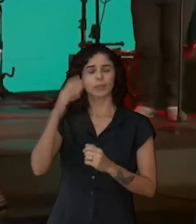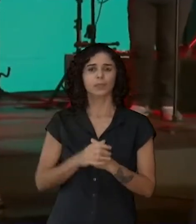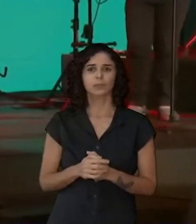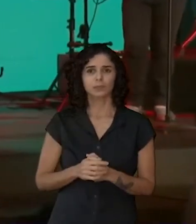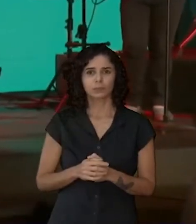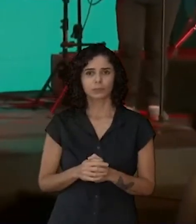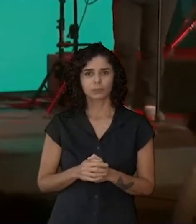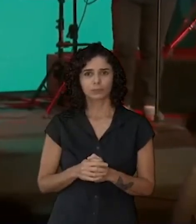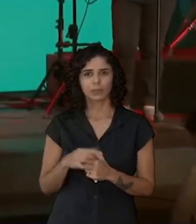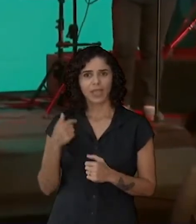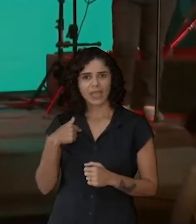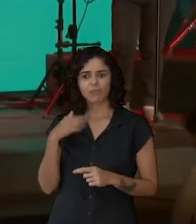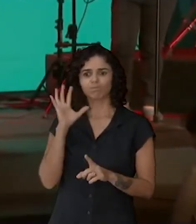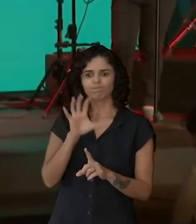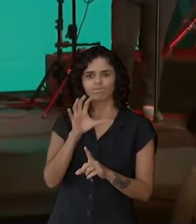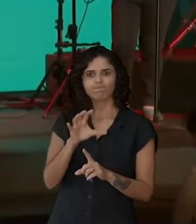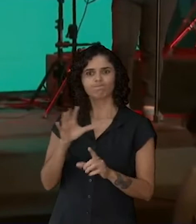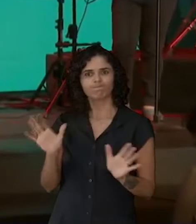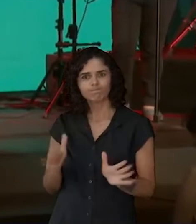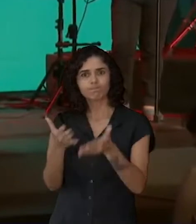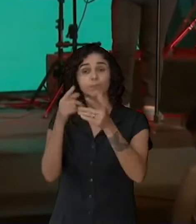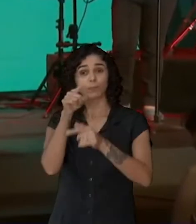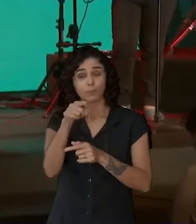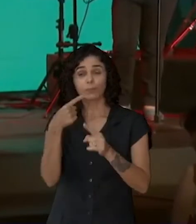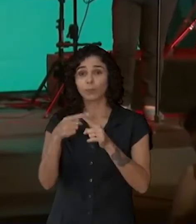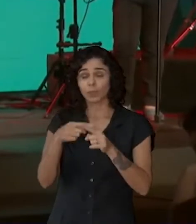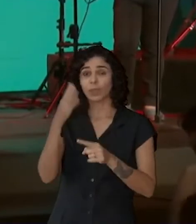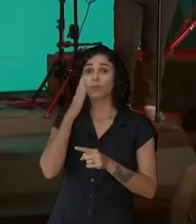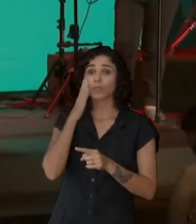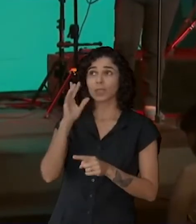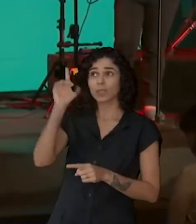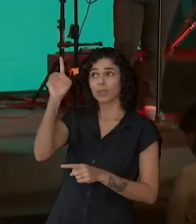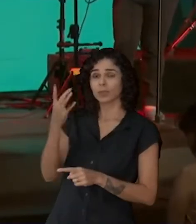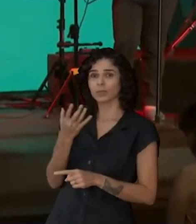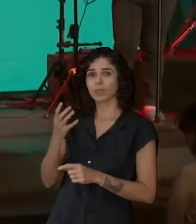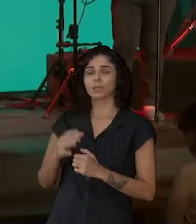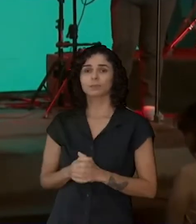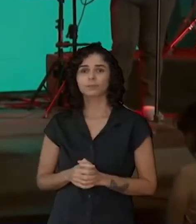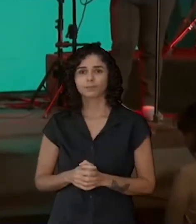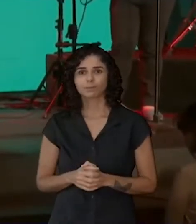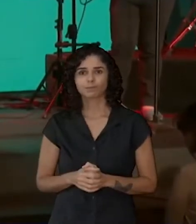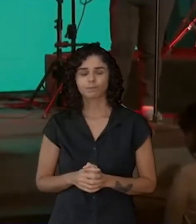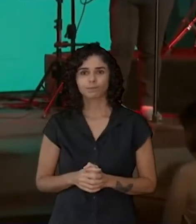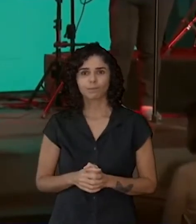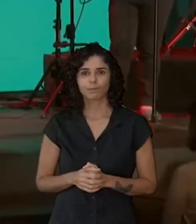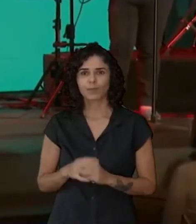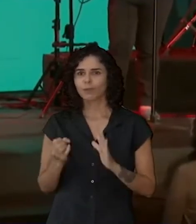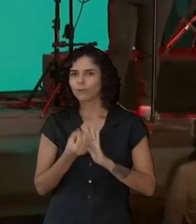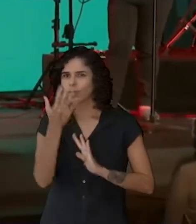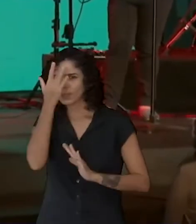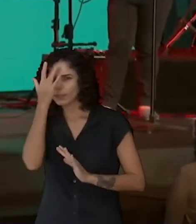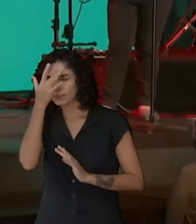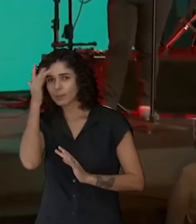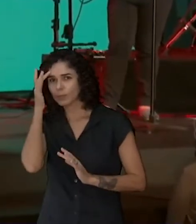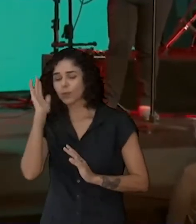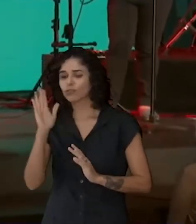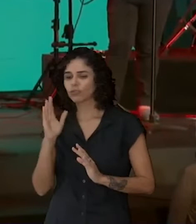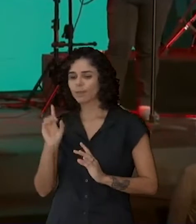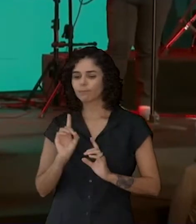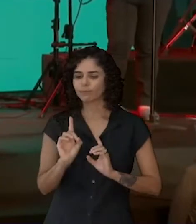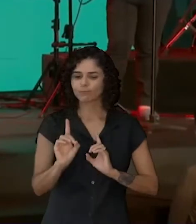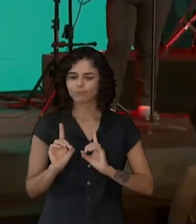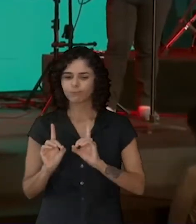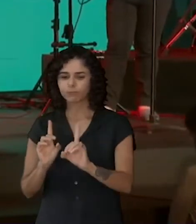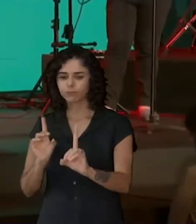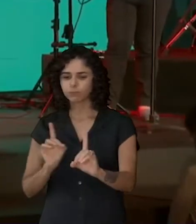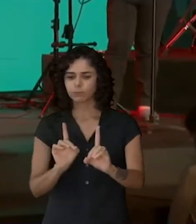quer. É porque Ele te quer. Vários já vieram, mas tem mais. Então, eu encorajo você como